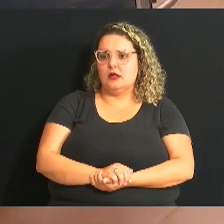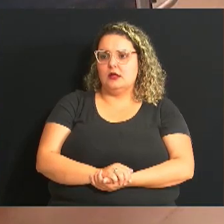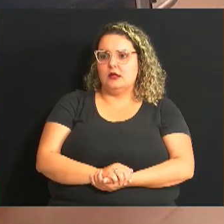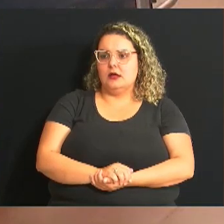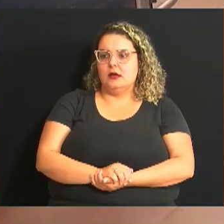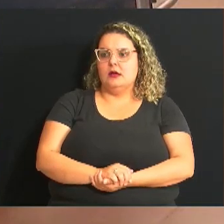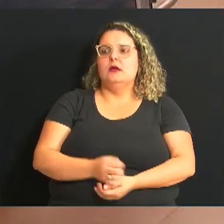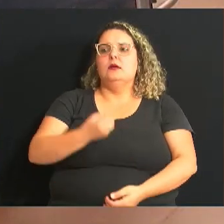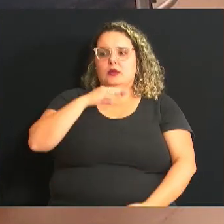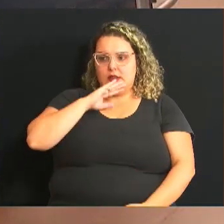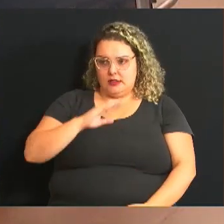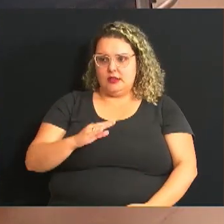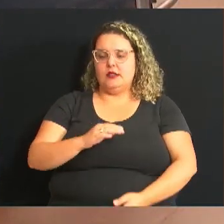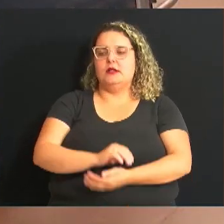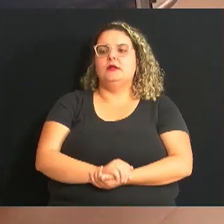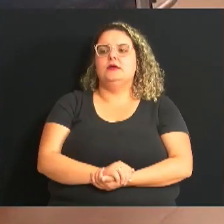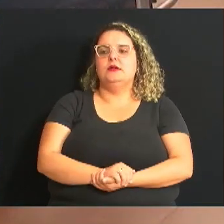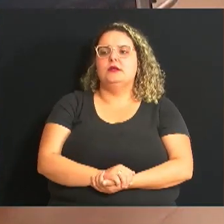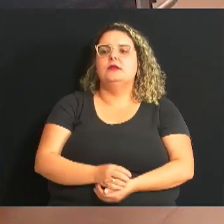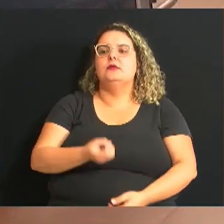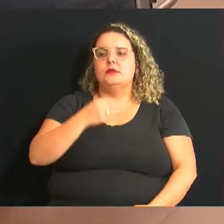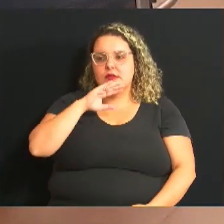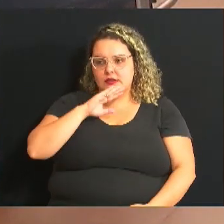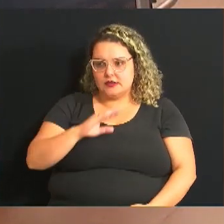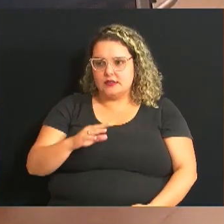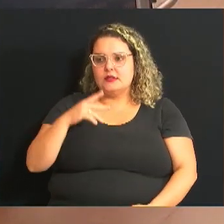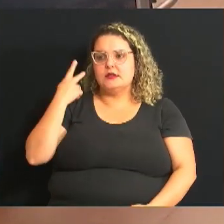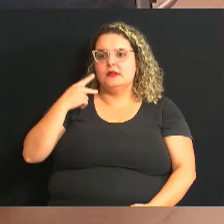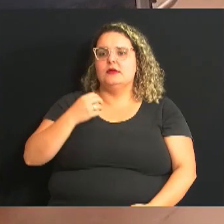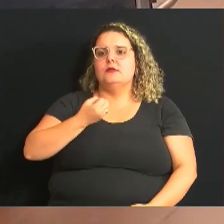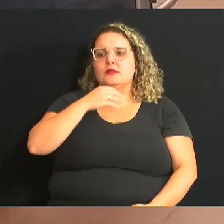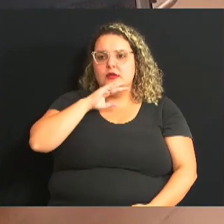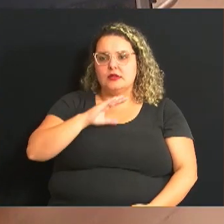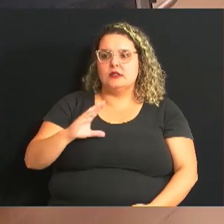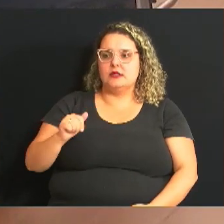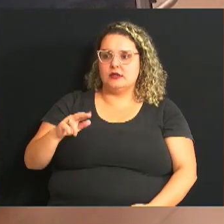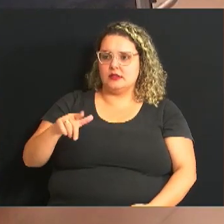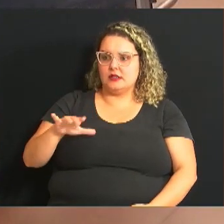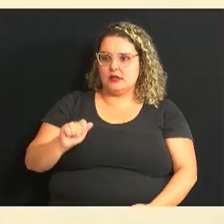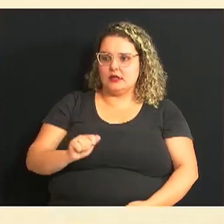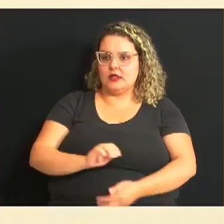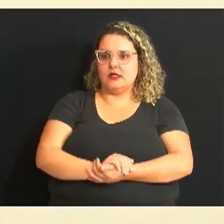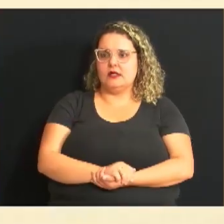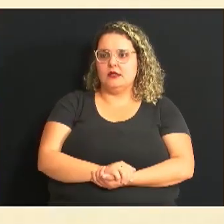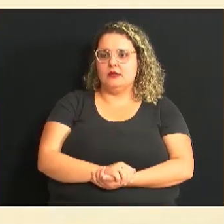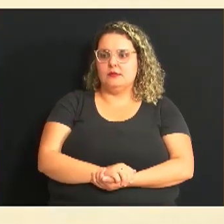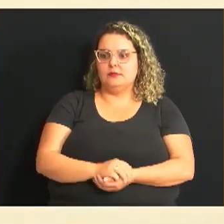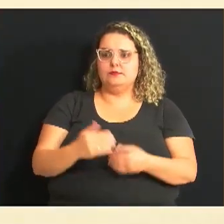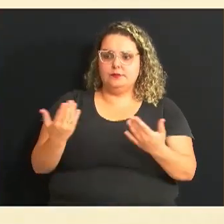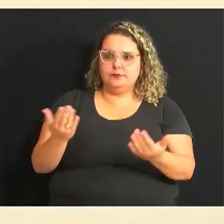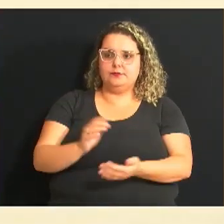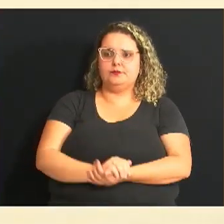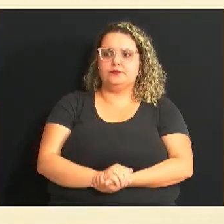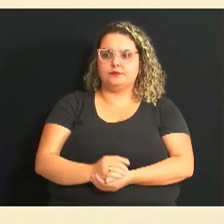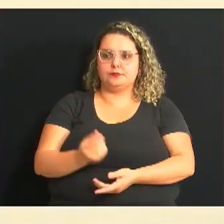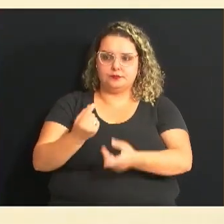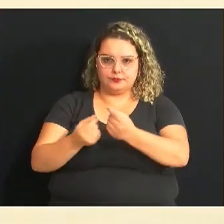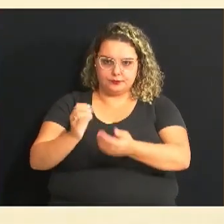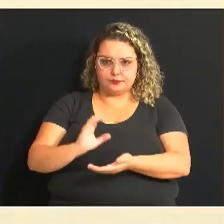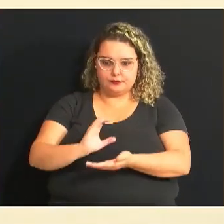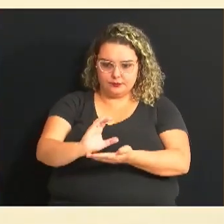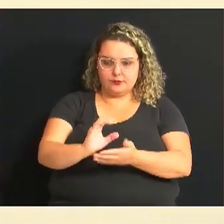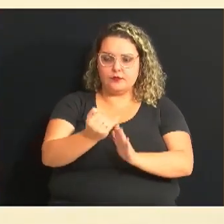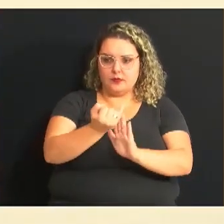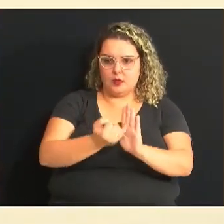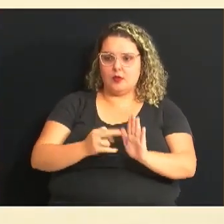Boa tarde. Boa tarde, vereadora, boa tarde, Carla. Então, a destinação do imposto de renda, de